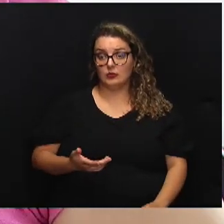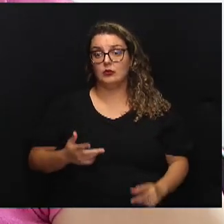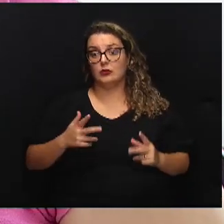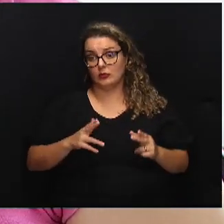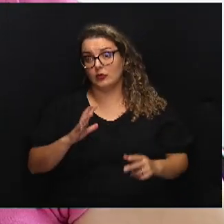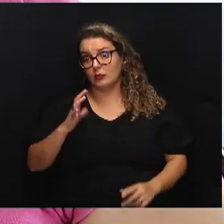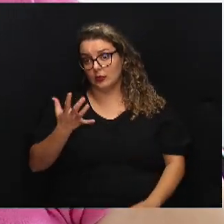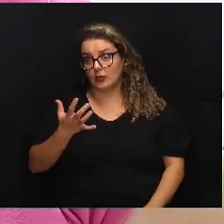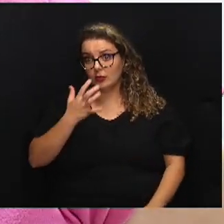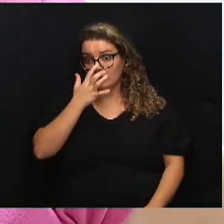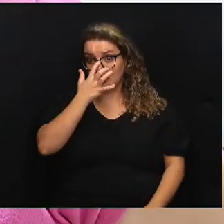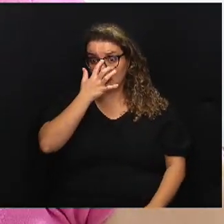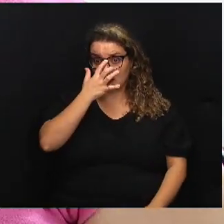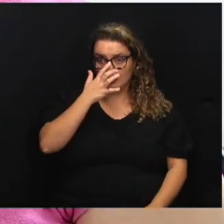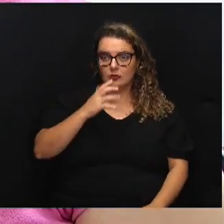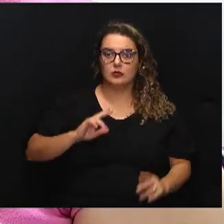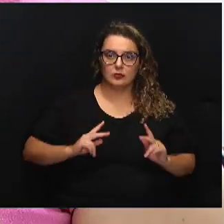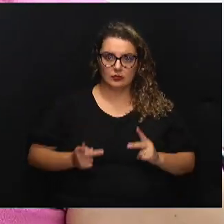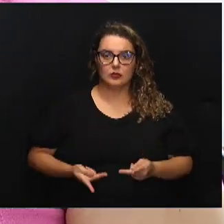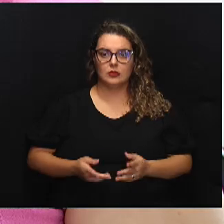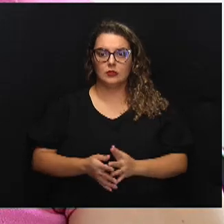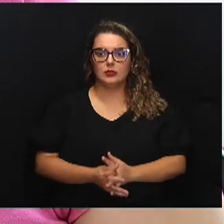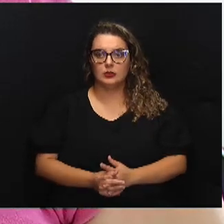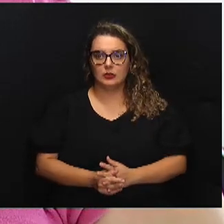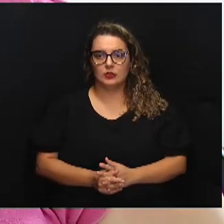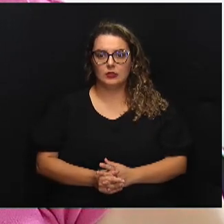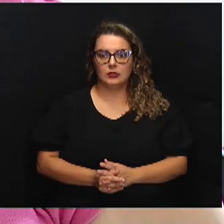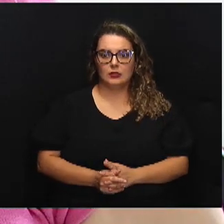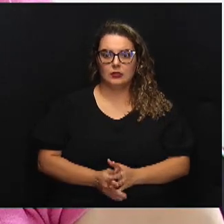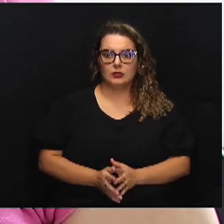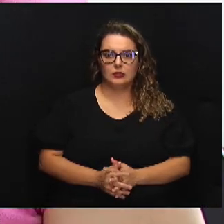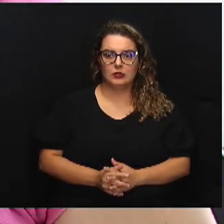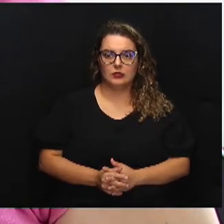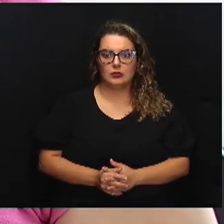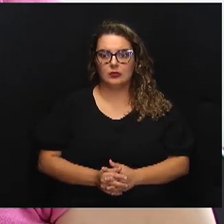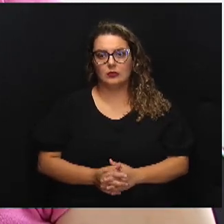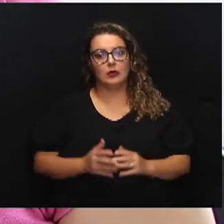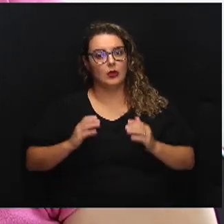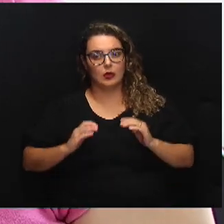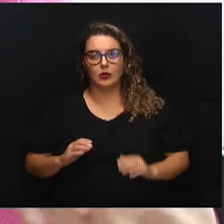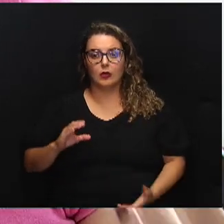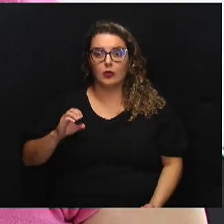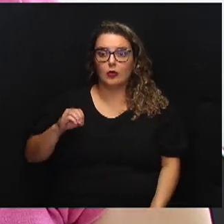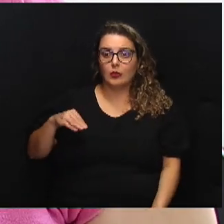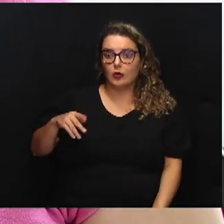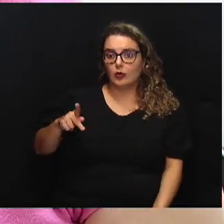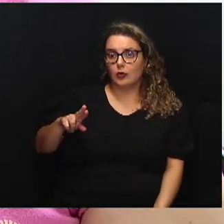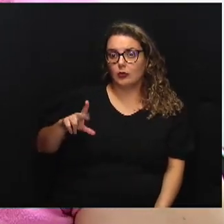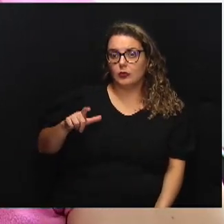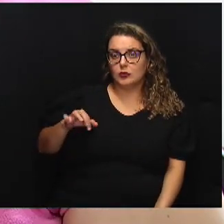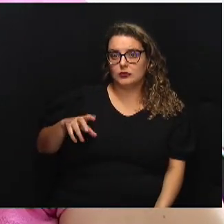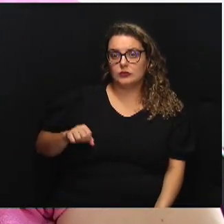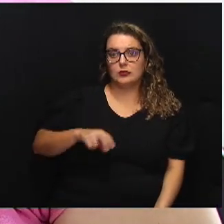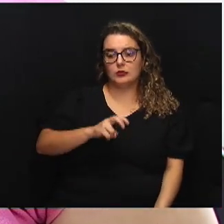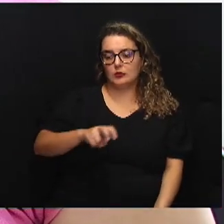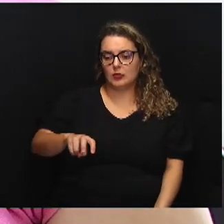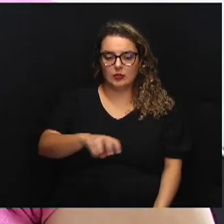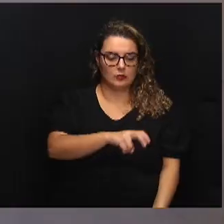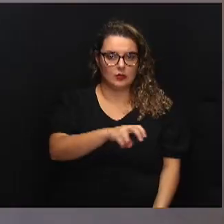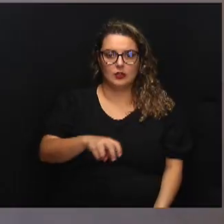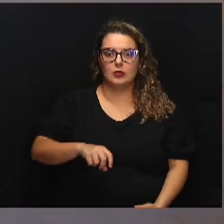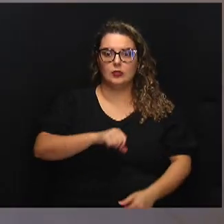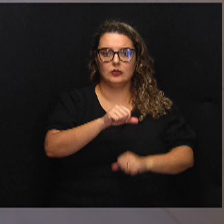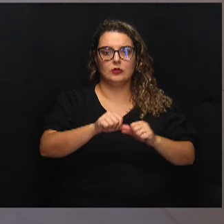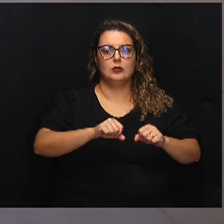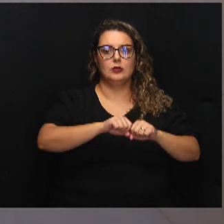acontece no ser humano. E começa a ter também, às vezes, comportamento compulsivo, fica andando sem parar, troca o dia pela noite, então